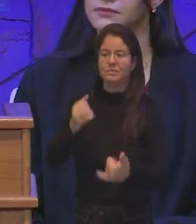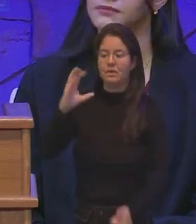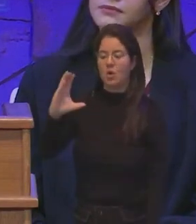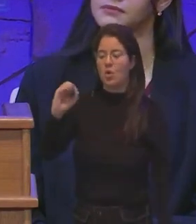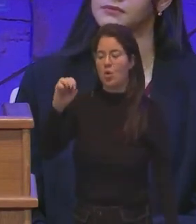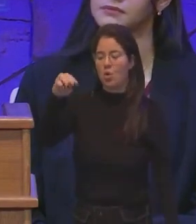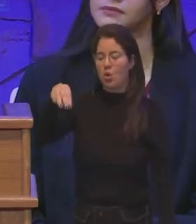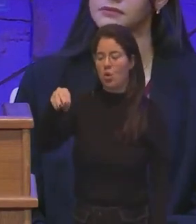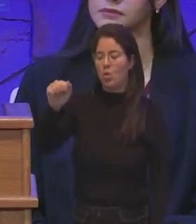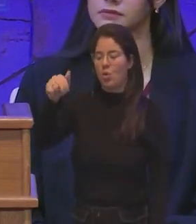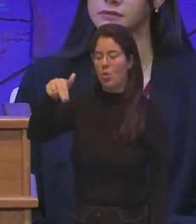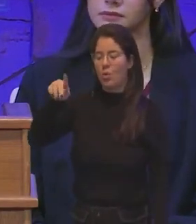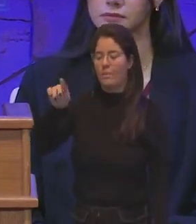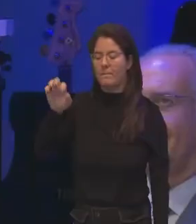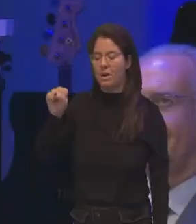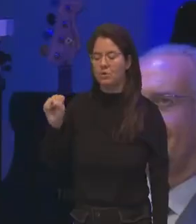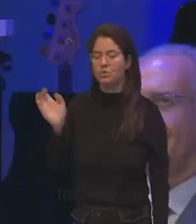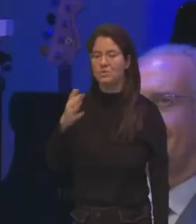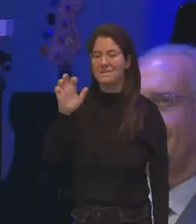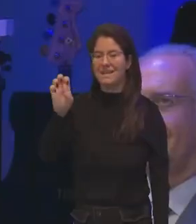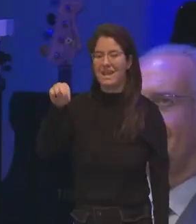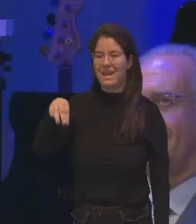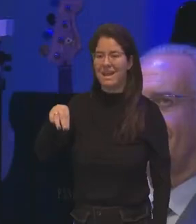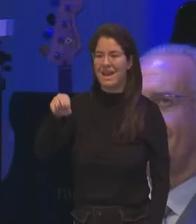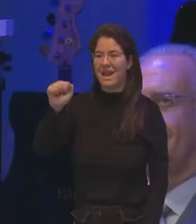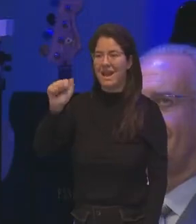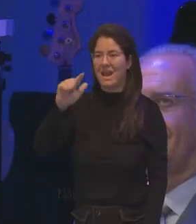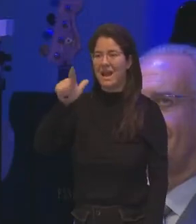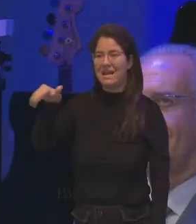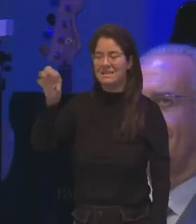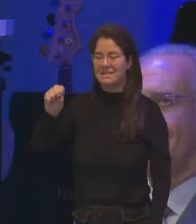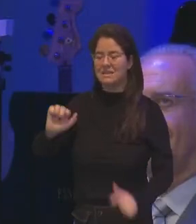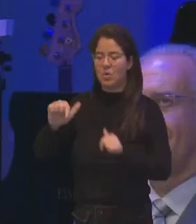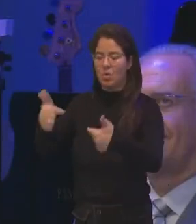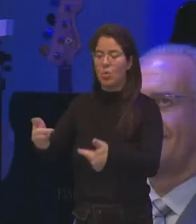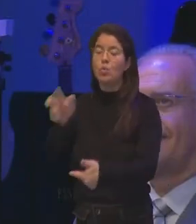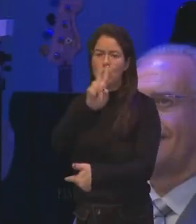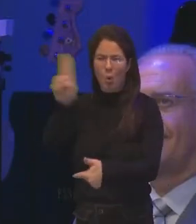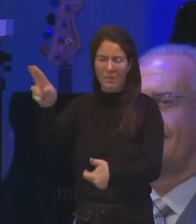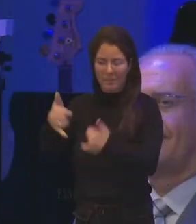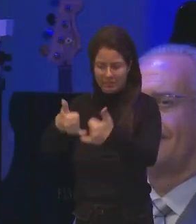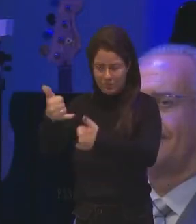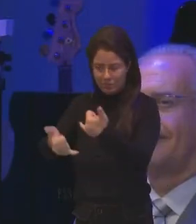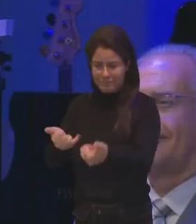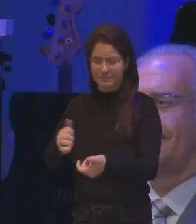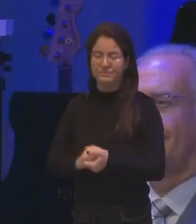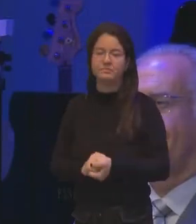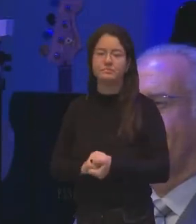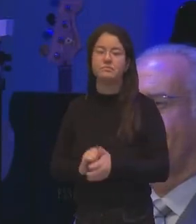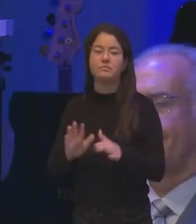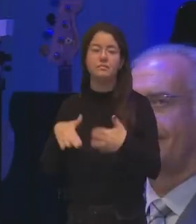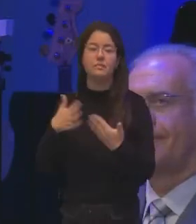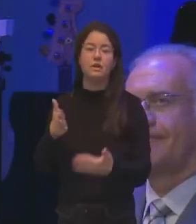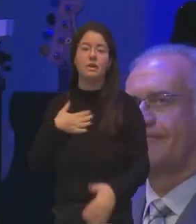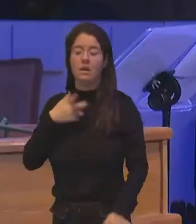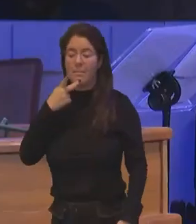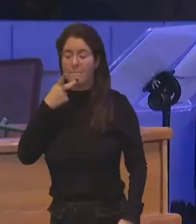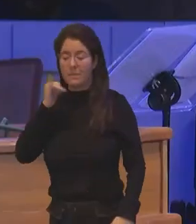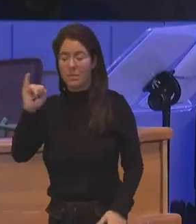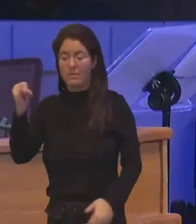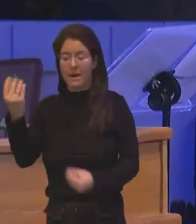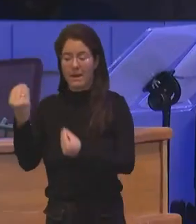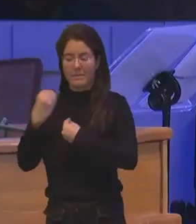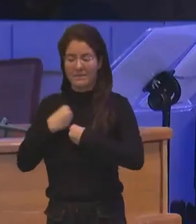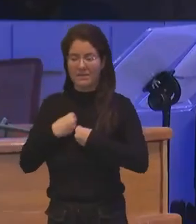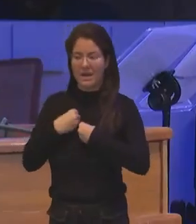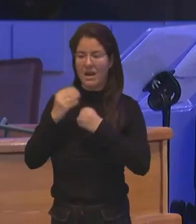G.I. Joe, alguma coisa assim, né? Comandos em Ação, naquele tempo era Comandos em Ação. E aí meu pai comprava, me dava de presente ou um